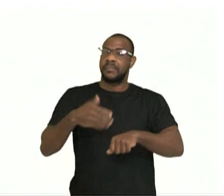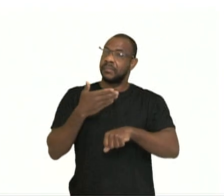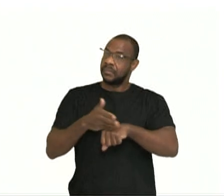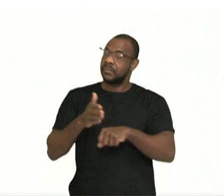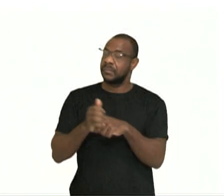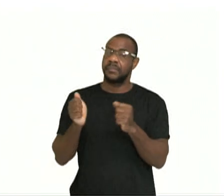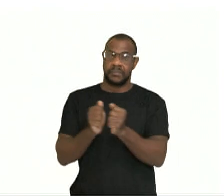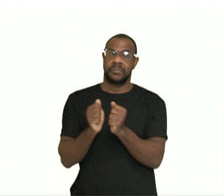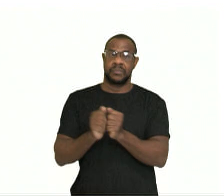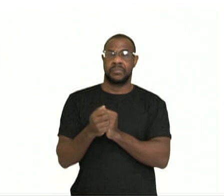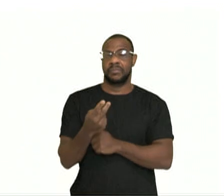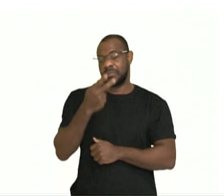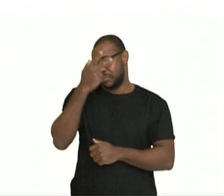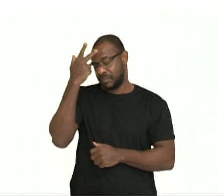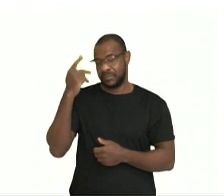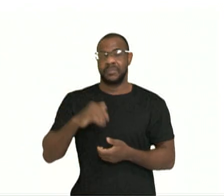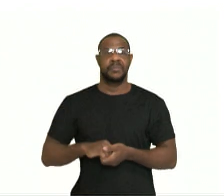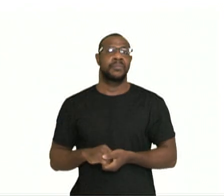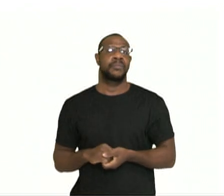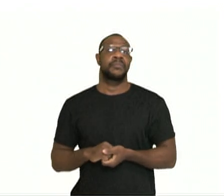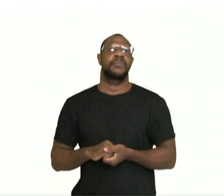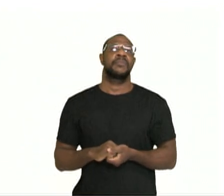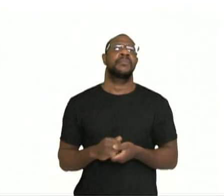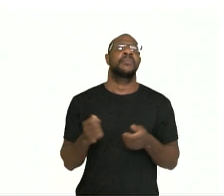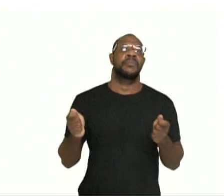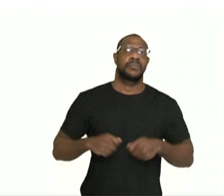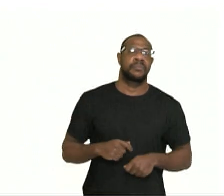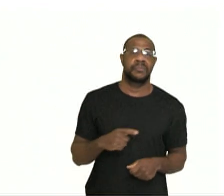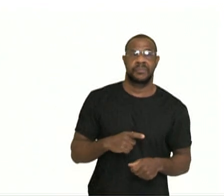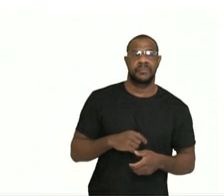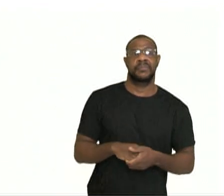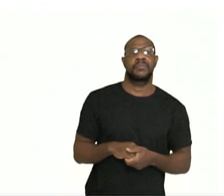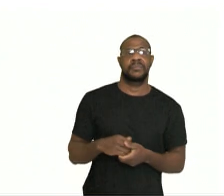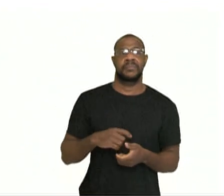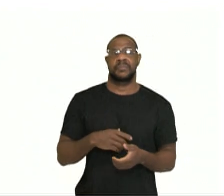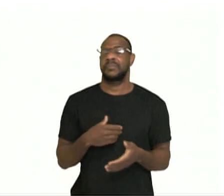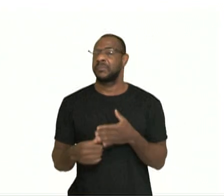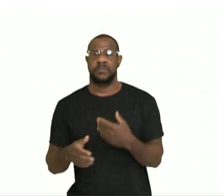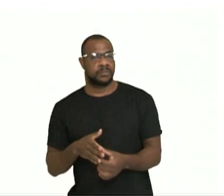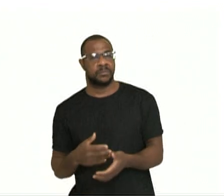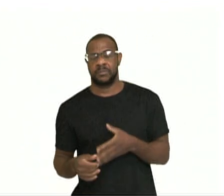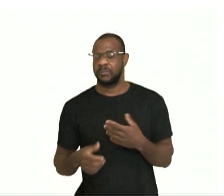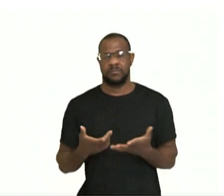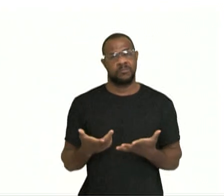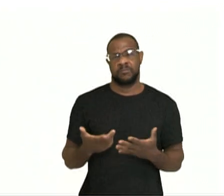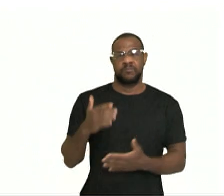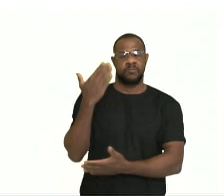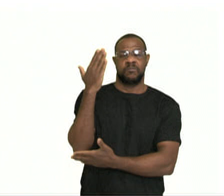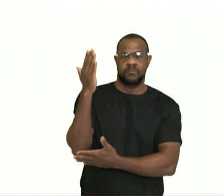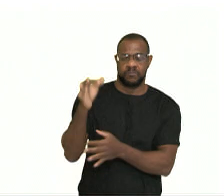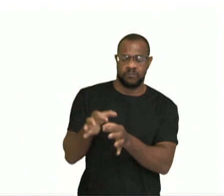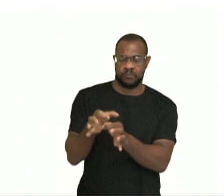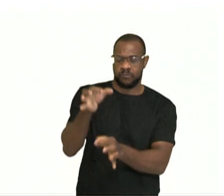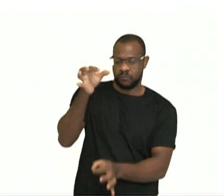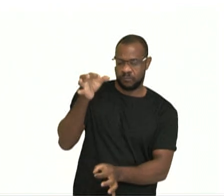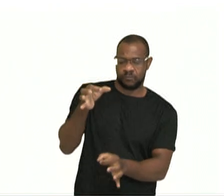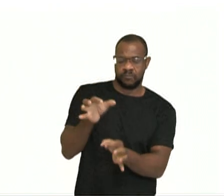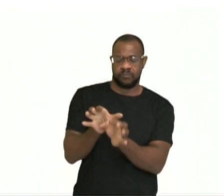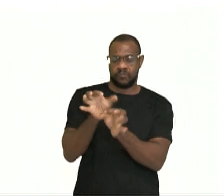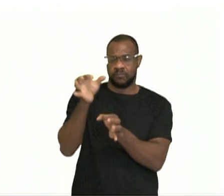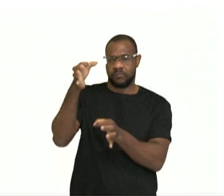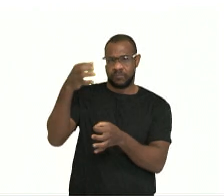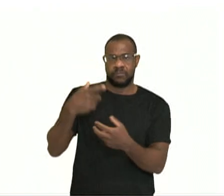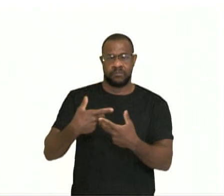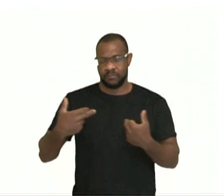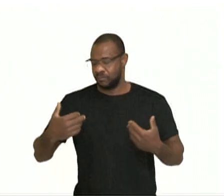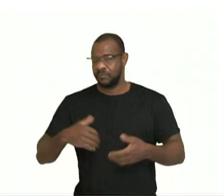parceiro de cena, que pode ser no trapézio, no bambu, né, que é um longo cano, com locais de